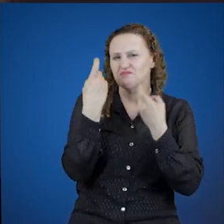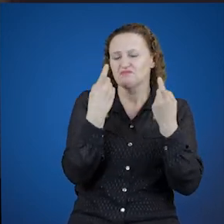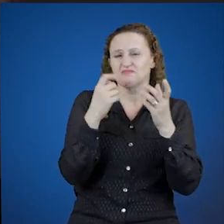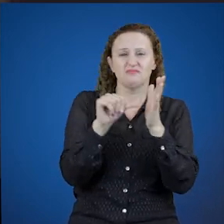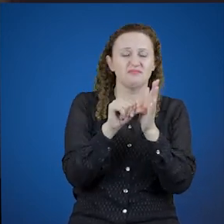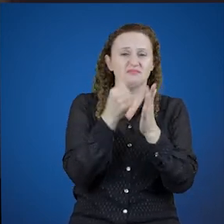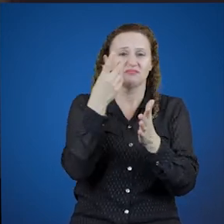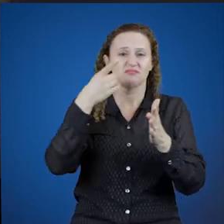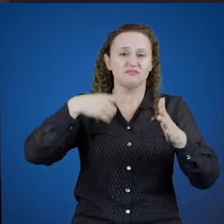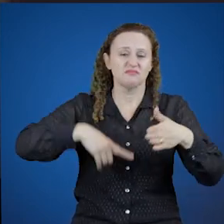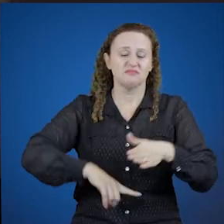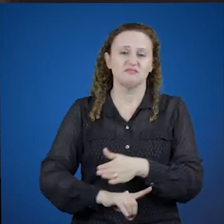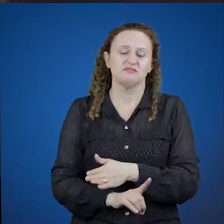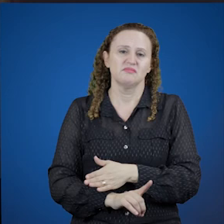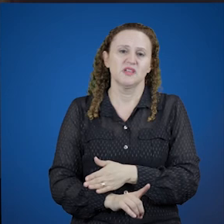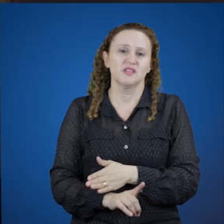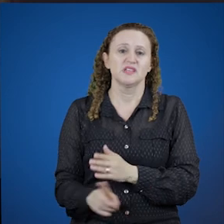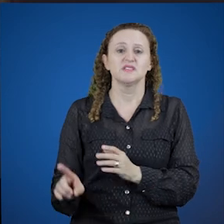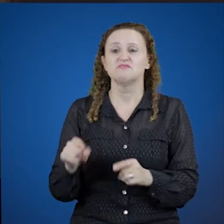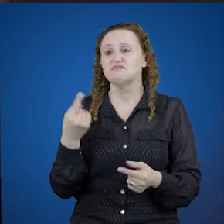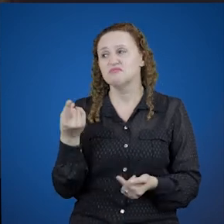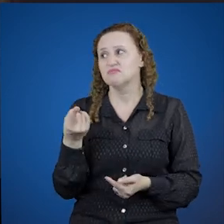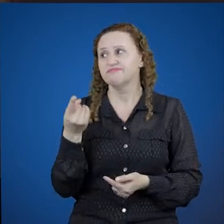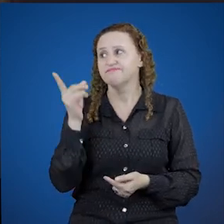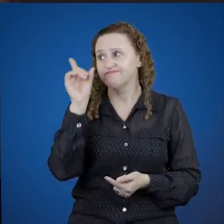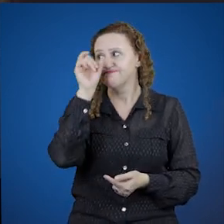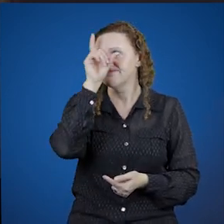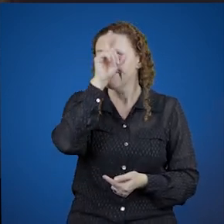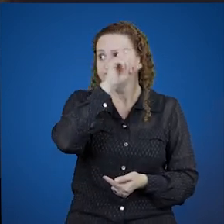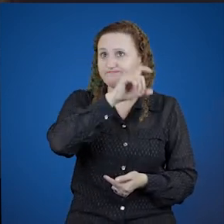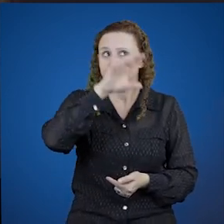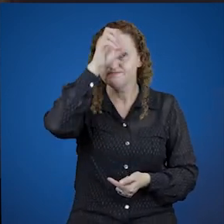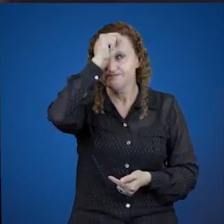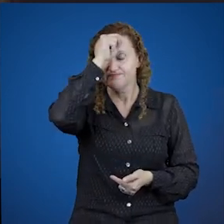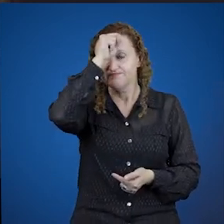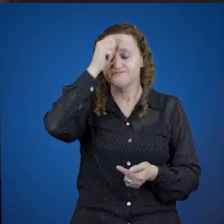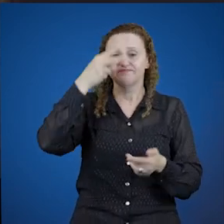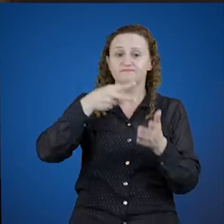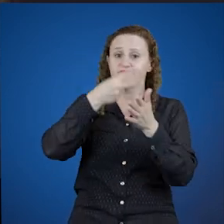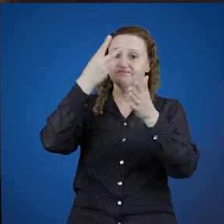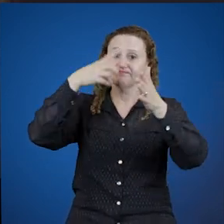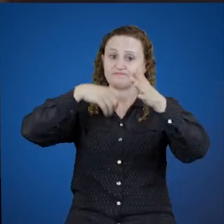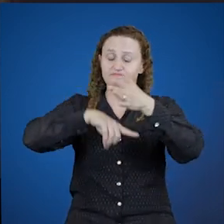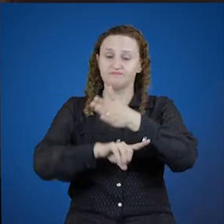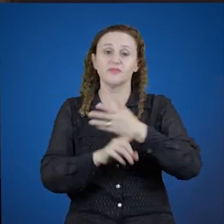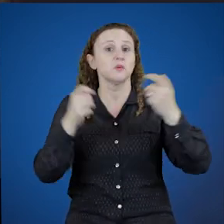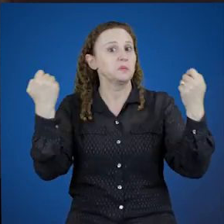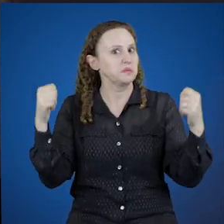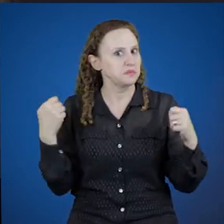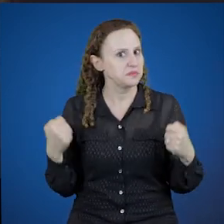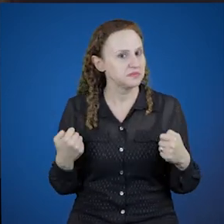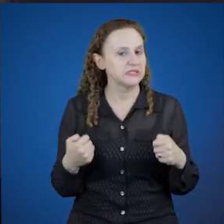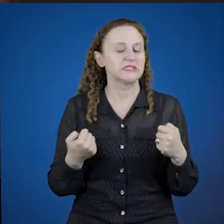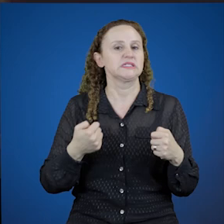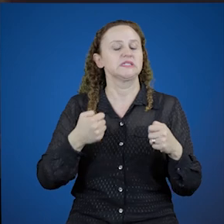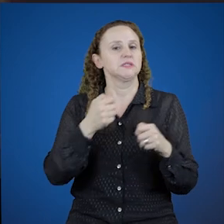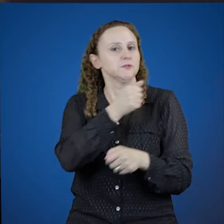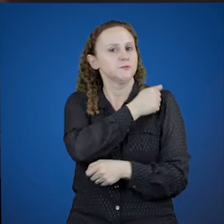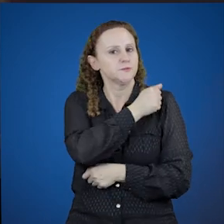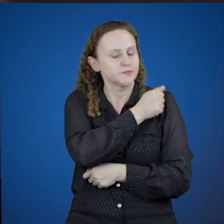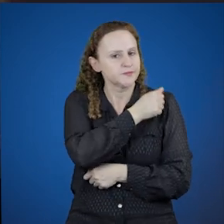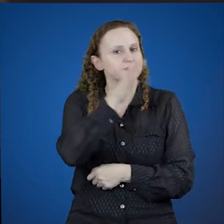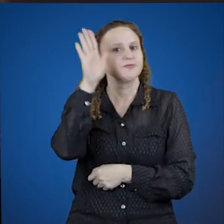em aprender a primeira declinação para depois aprender a segunda hora uma é pré-requisito da outra é preciso que o aluno